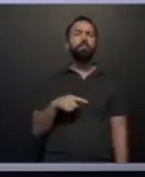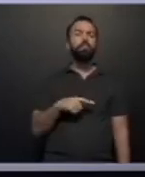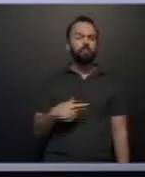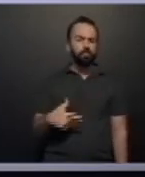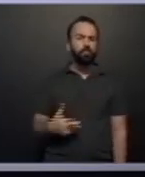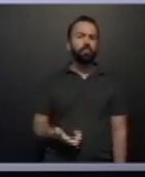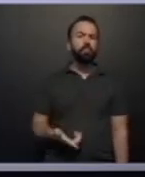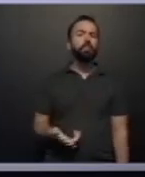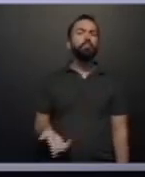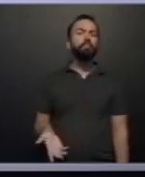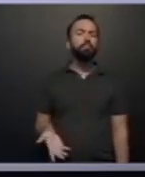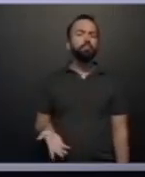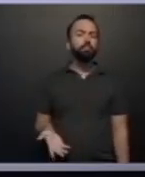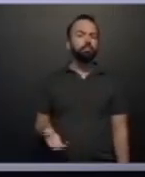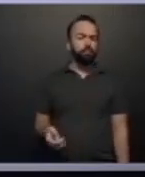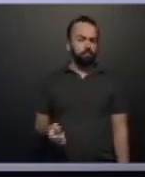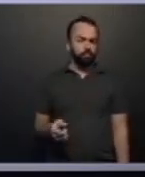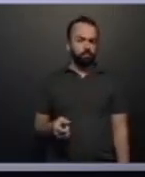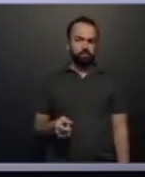assim?